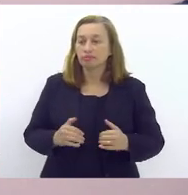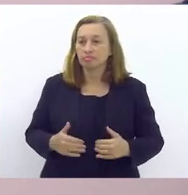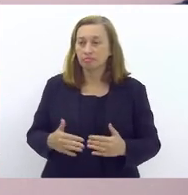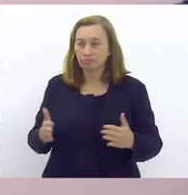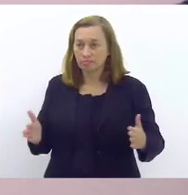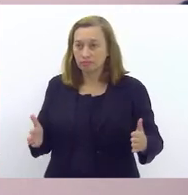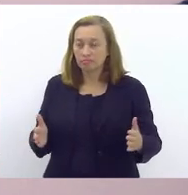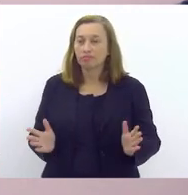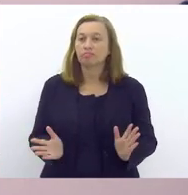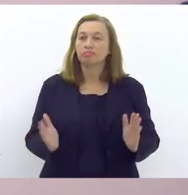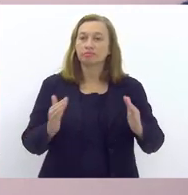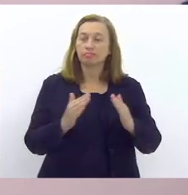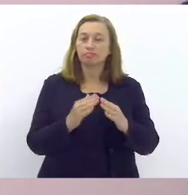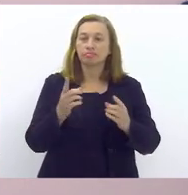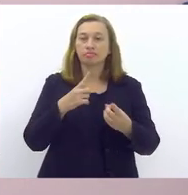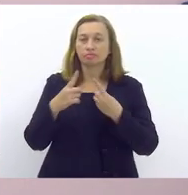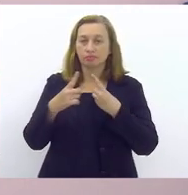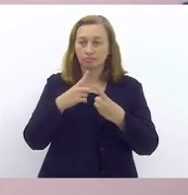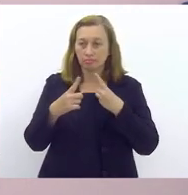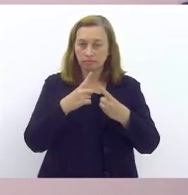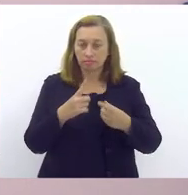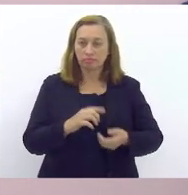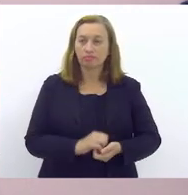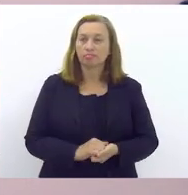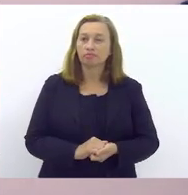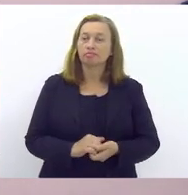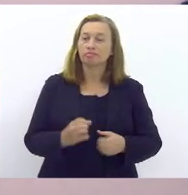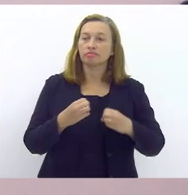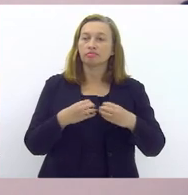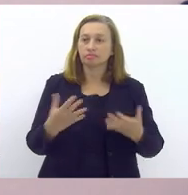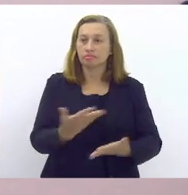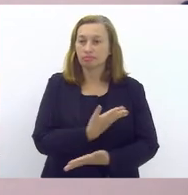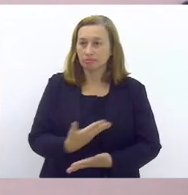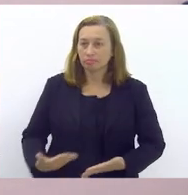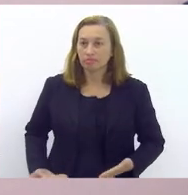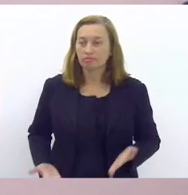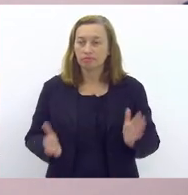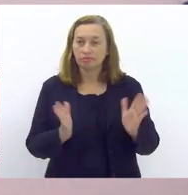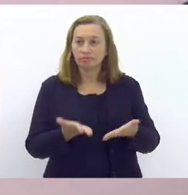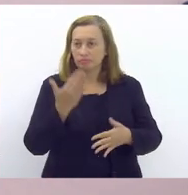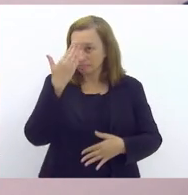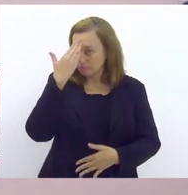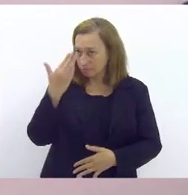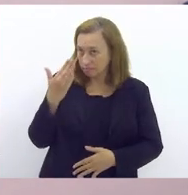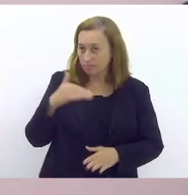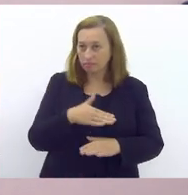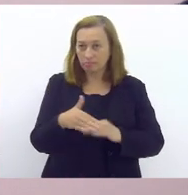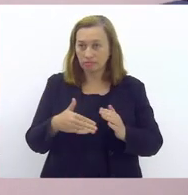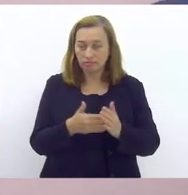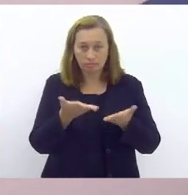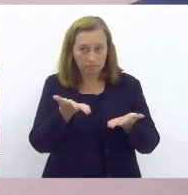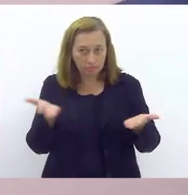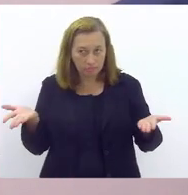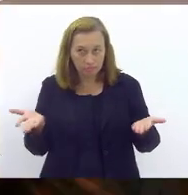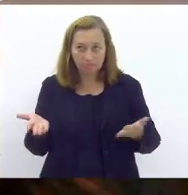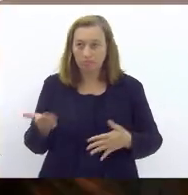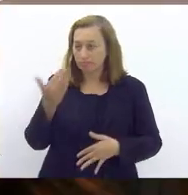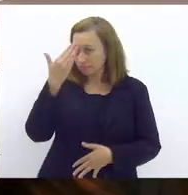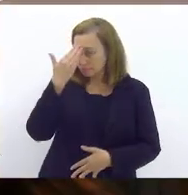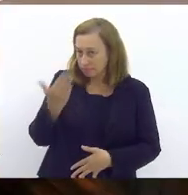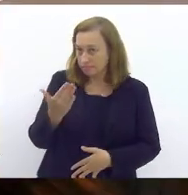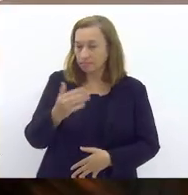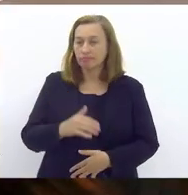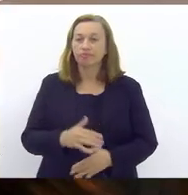dessa casa para esse debate, para essa audiência pública hoje. Muito obrigada a todos vocês. Muito